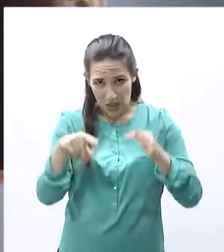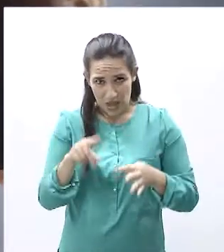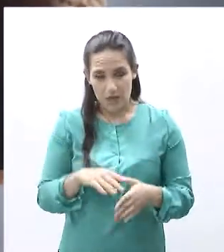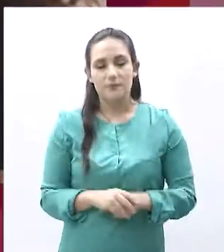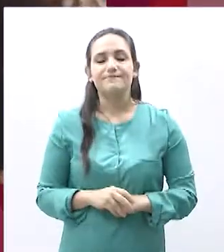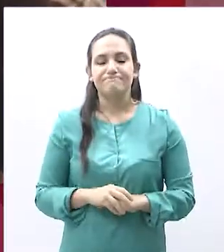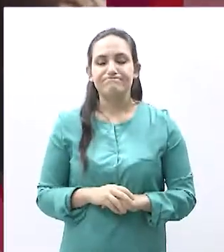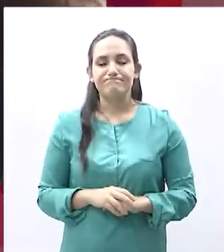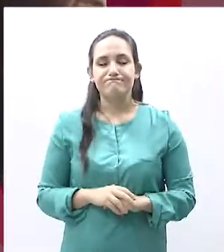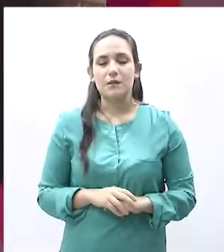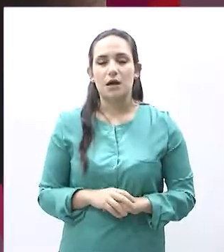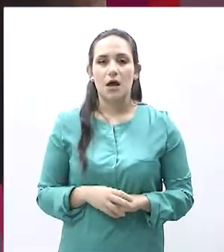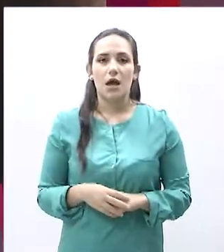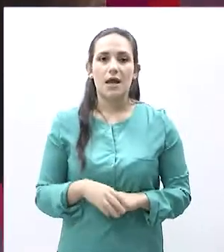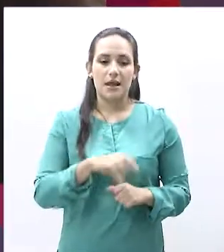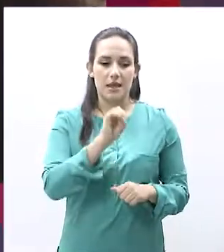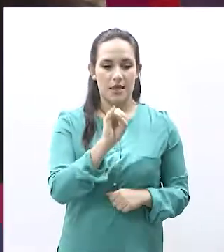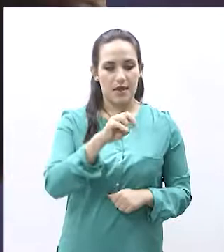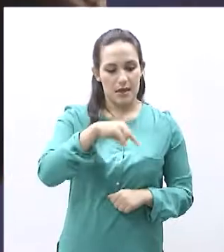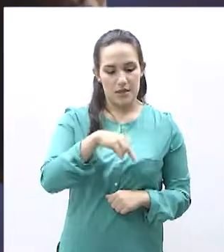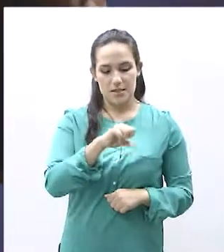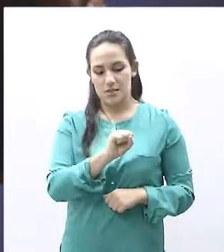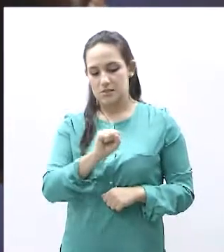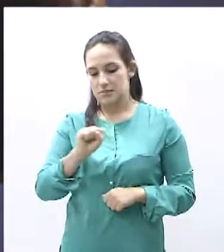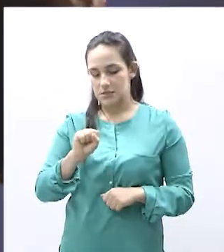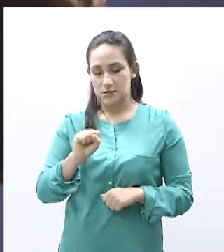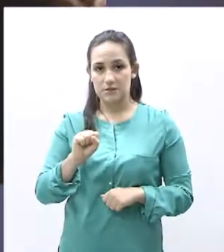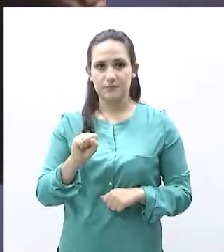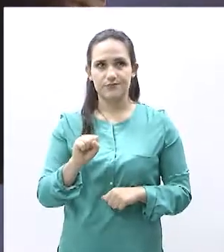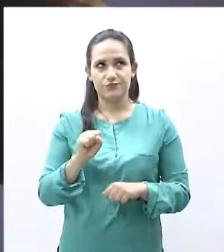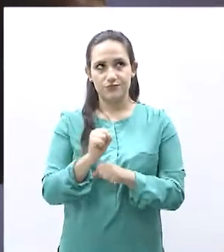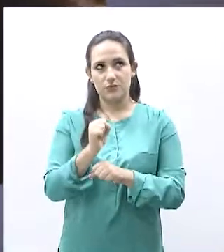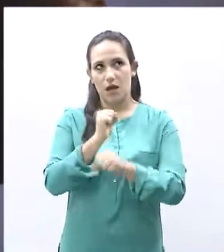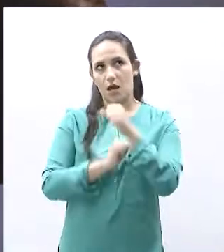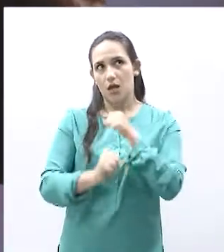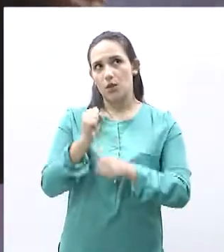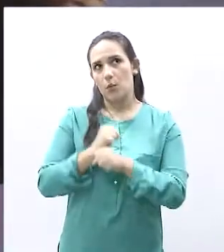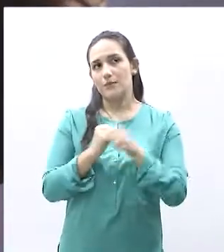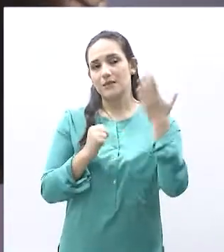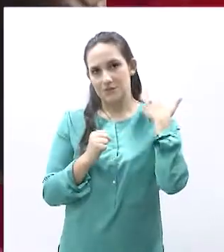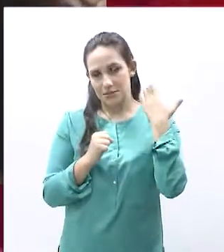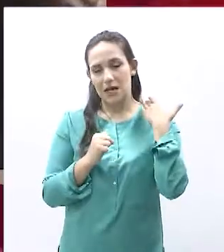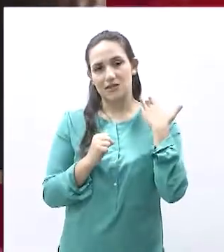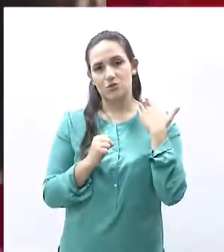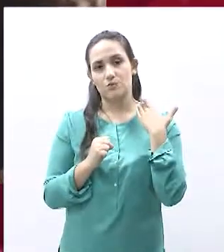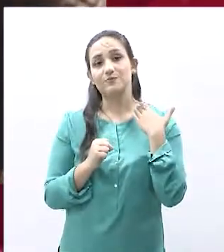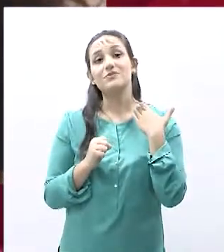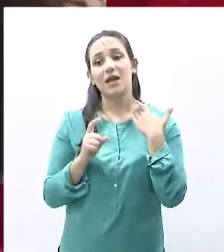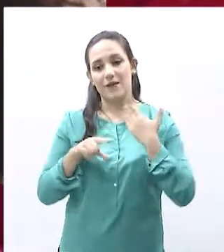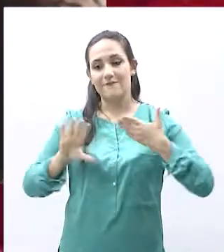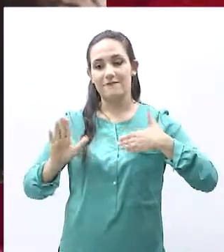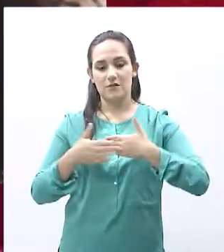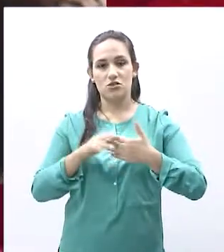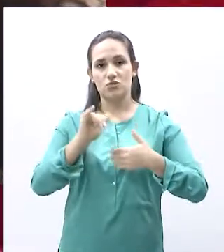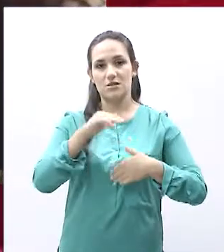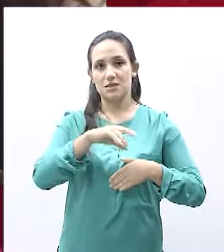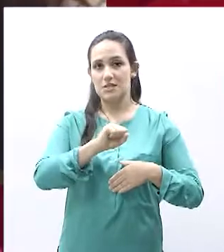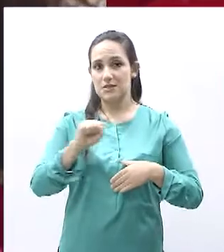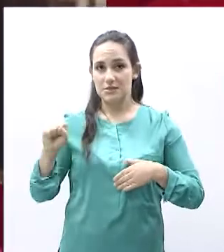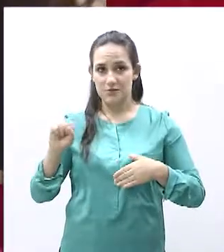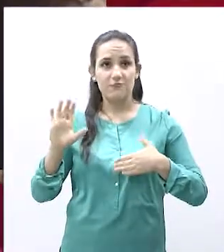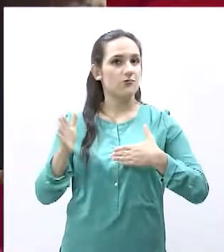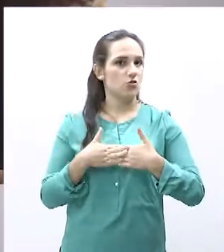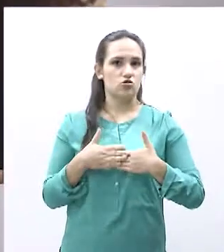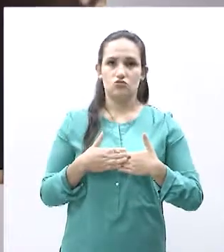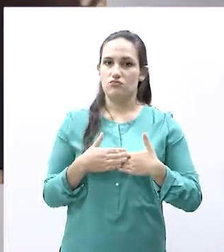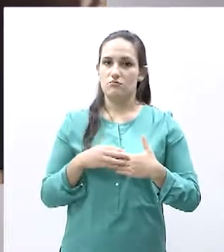o INSS, ele teve, no ano passado, em março, quando o INSS fechou as portas para atendimento